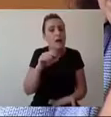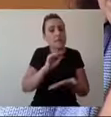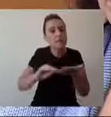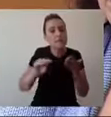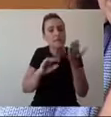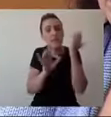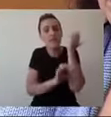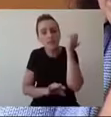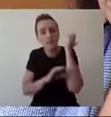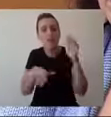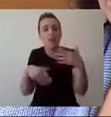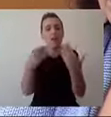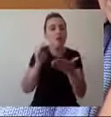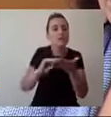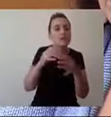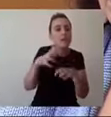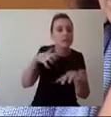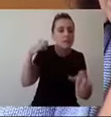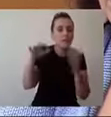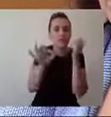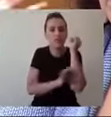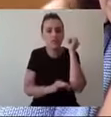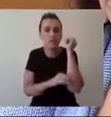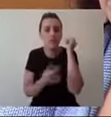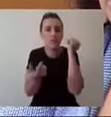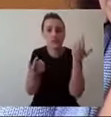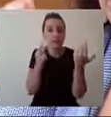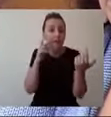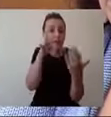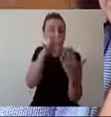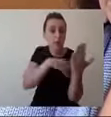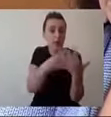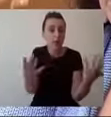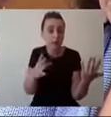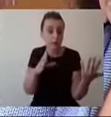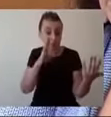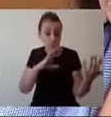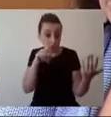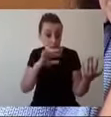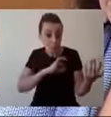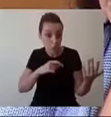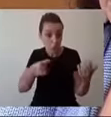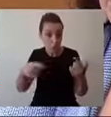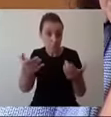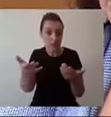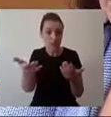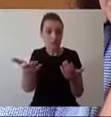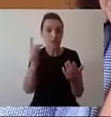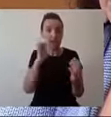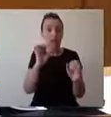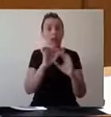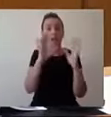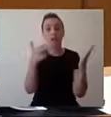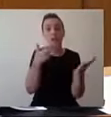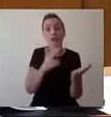da Assembleia da Junta, qualquer coisa desse tipo. E, portanto, é ver a matriz. Portanto, se o Sr. Presidente, e claro, com toda a razão, quer